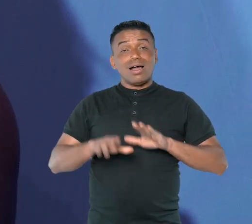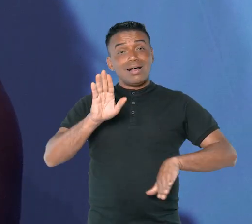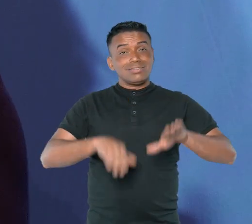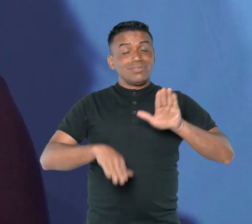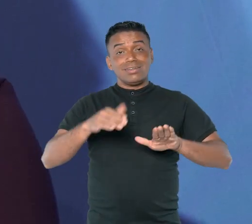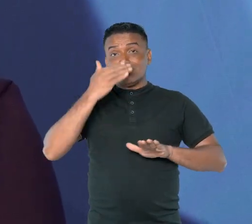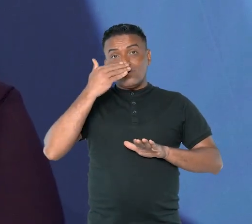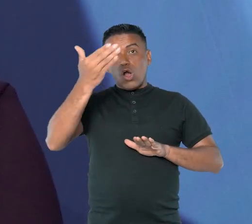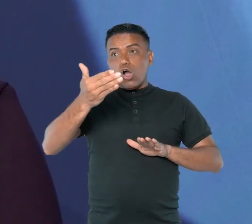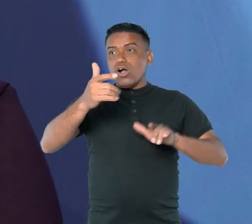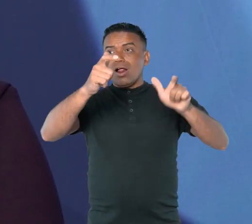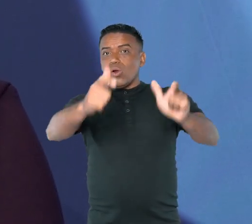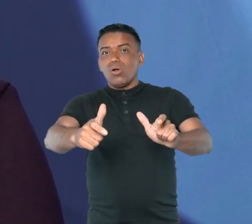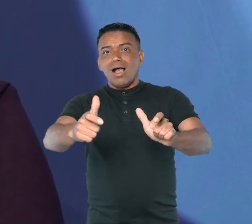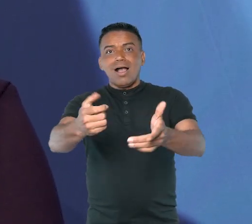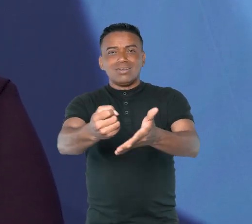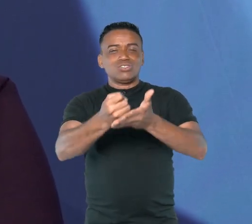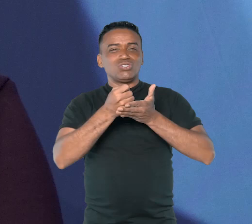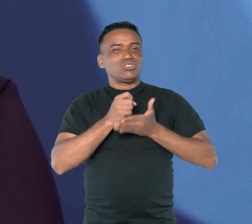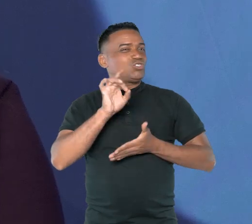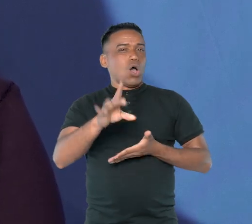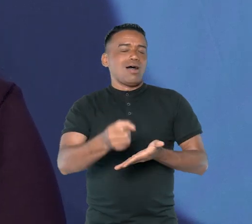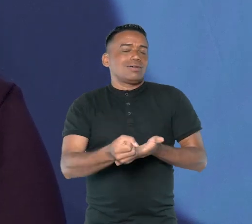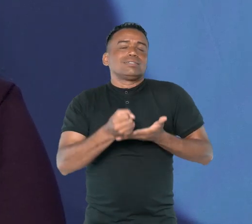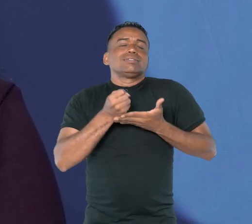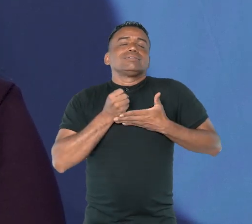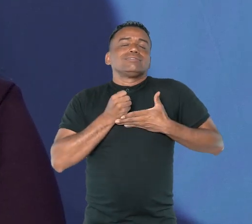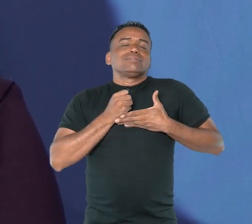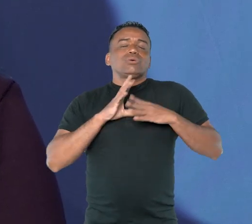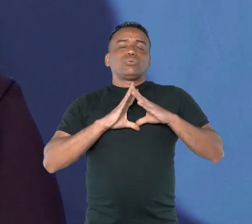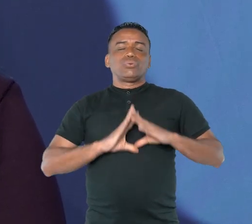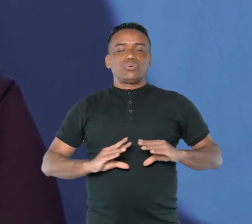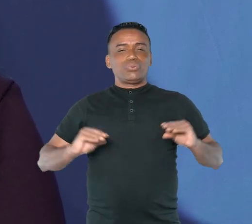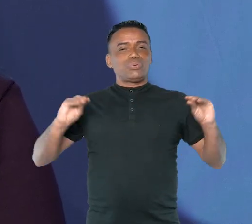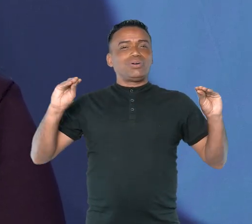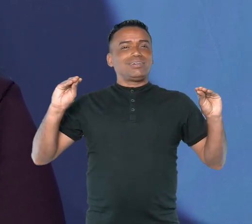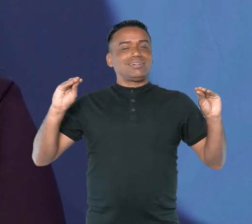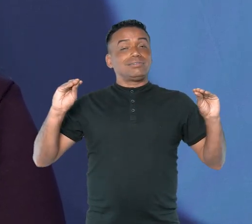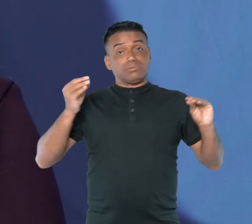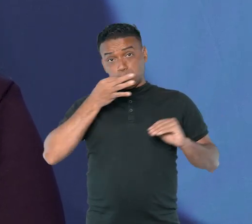de fora é só um facilitador, né? Então eu acho que